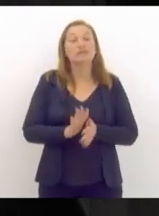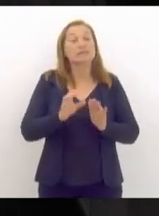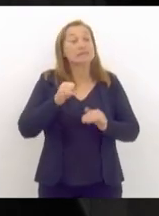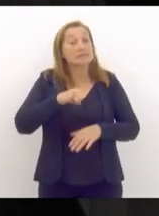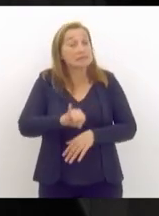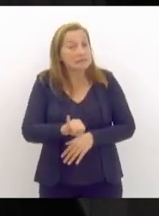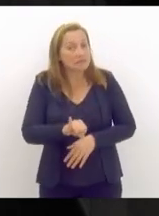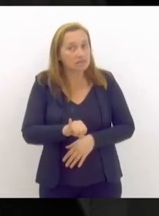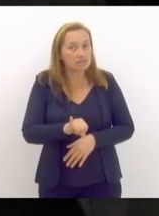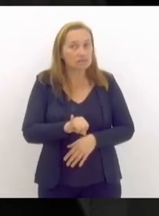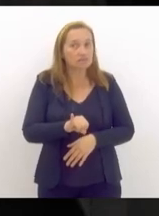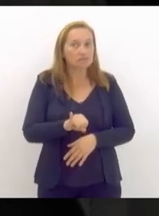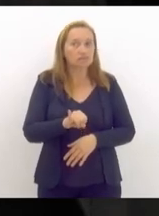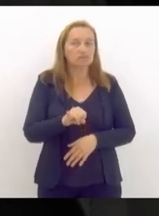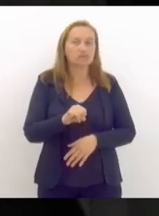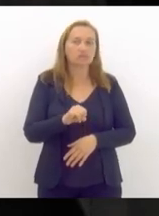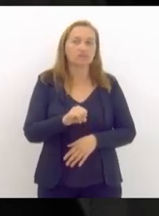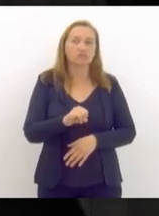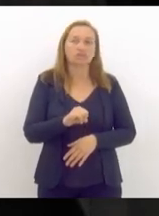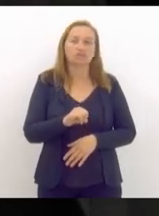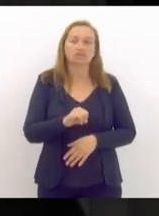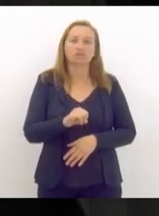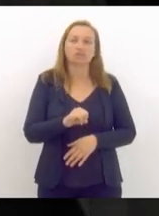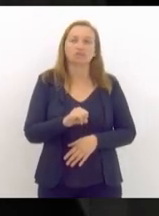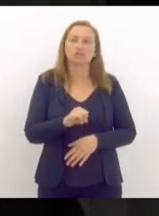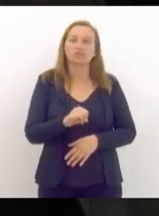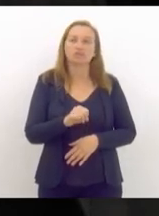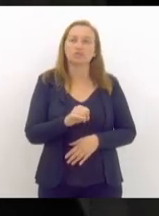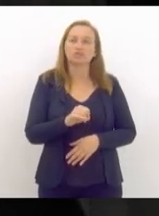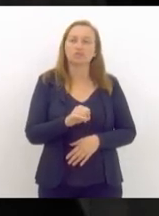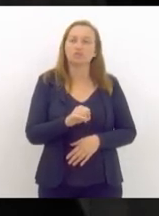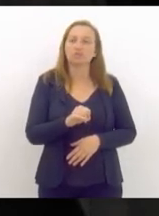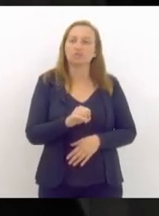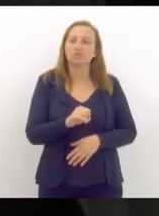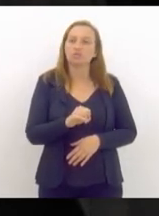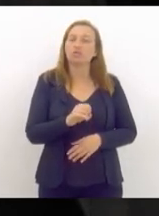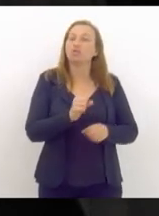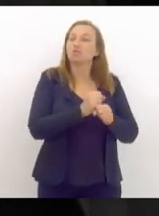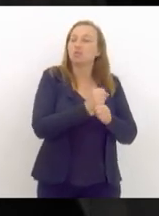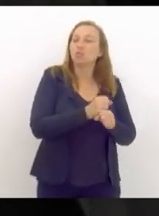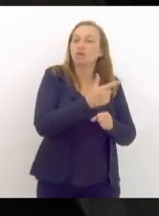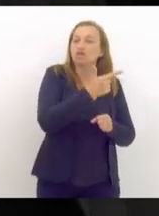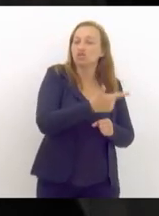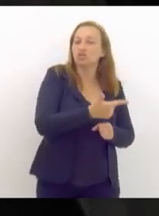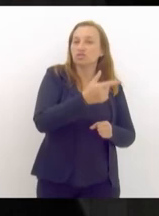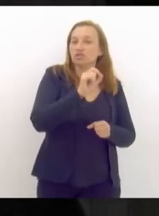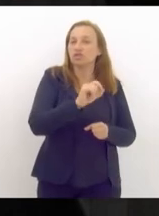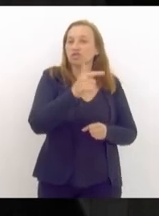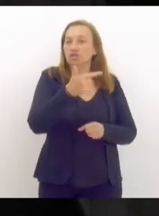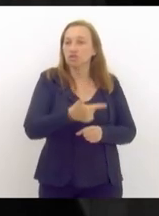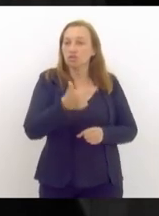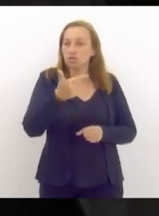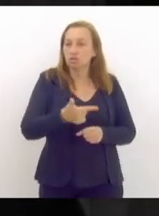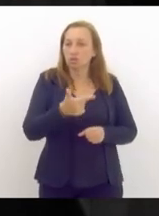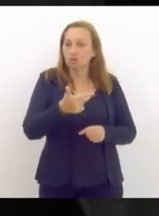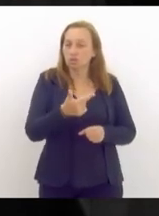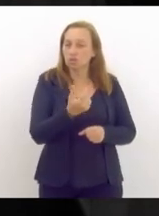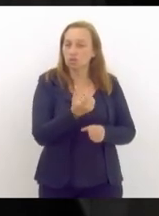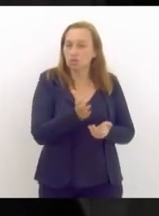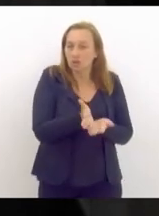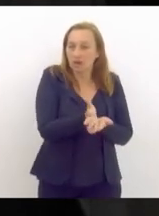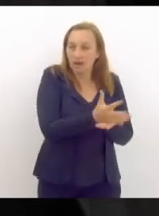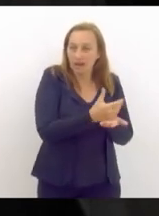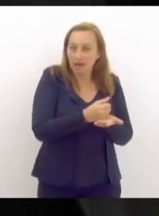caso a receita corrente líquida do ano de 22 fosse maior que